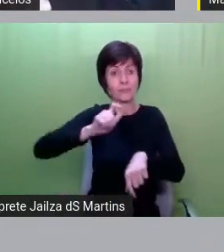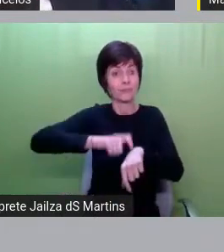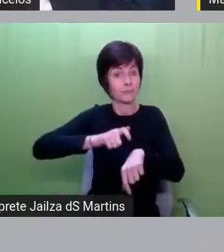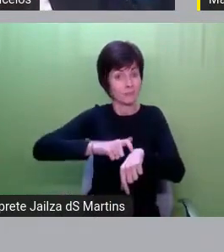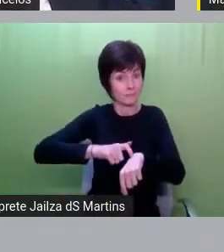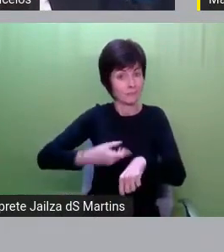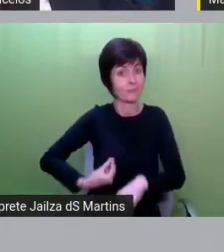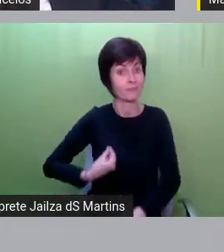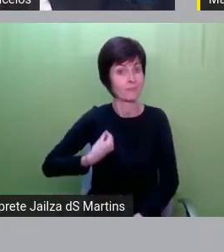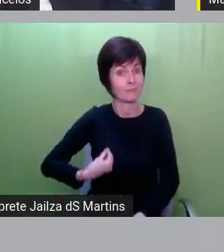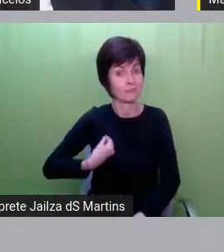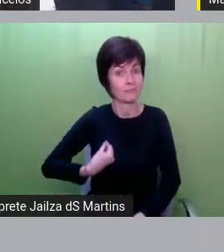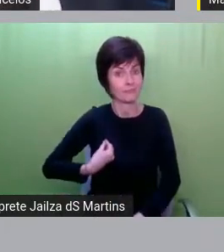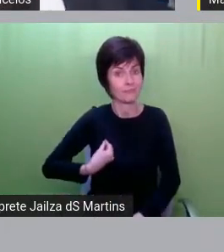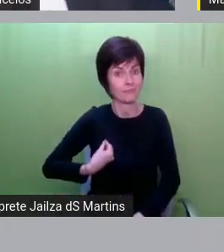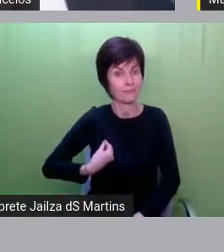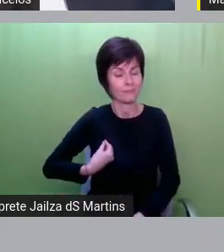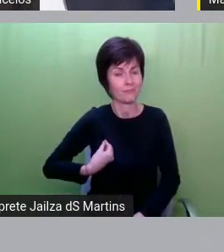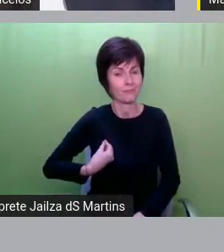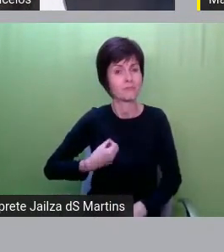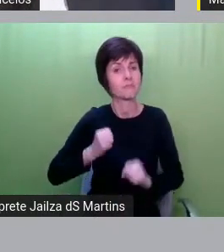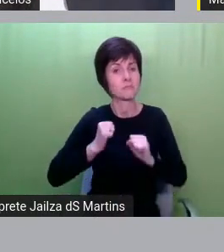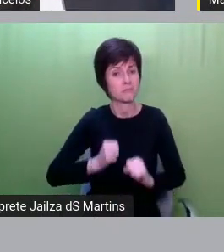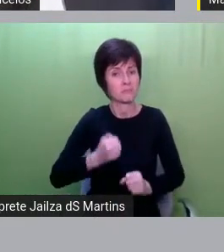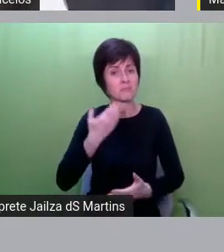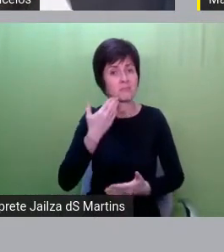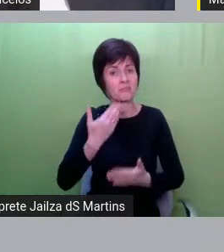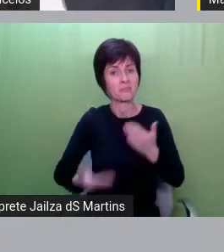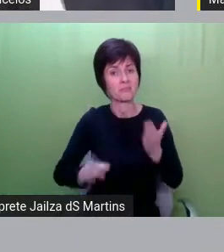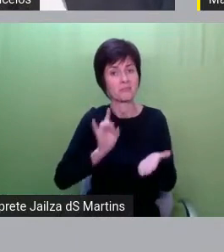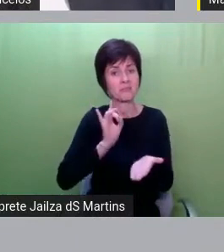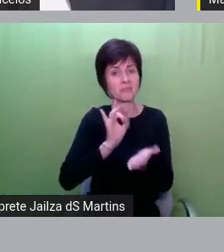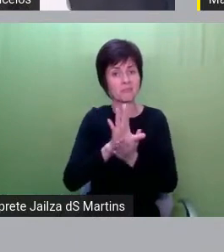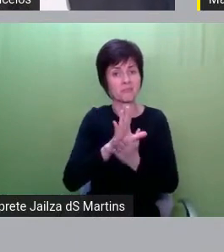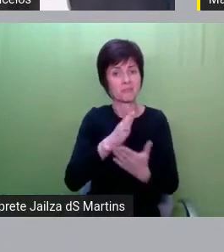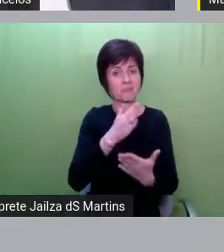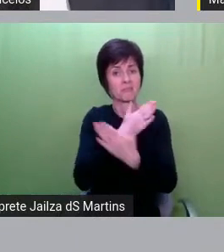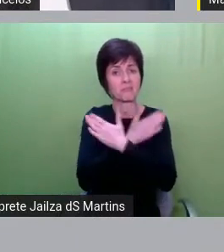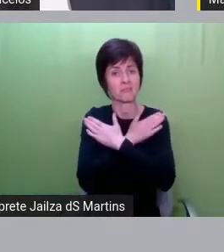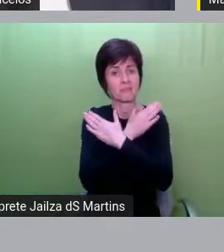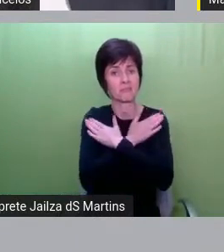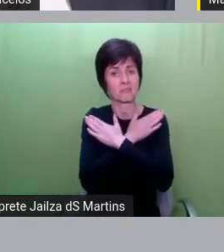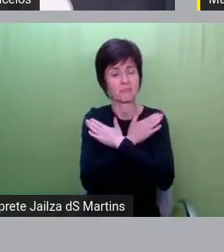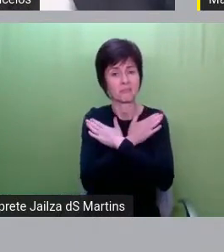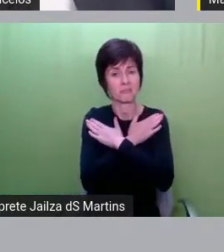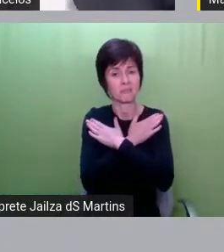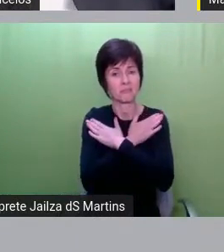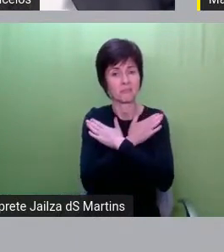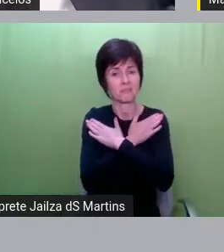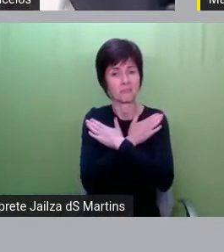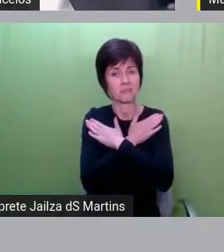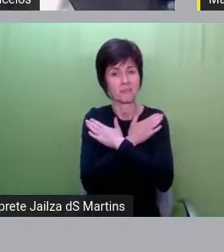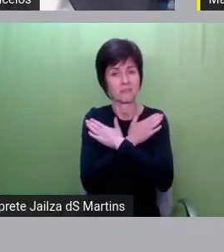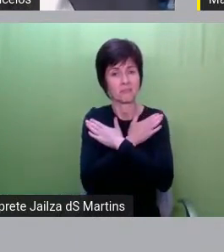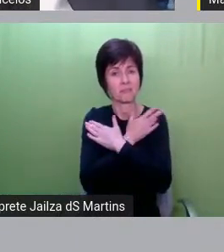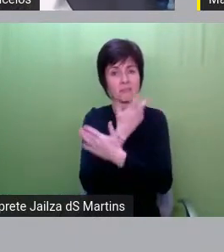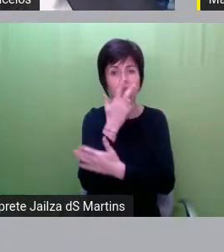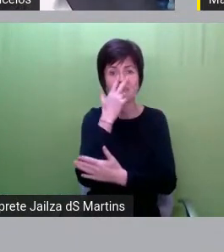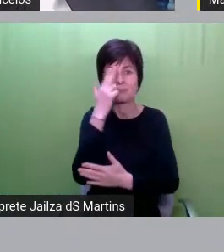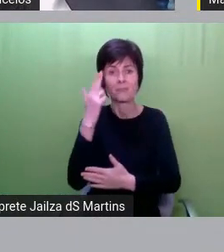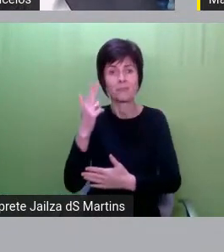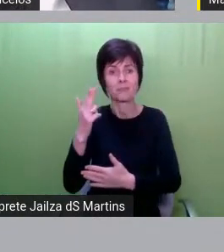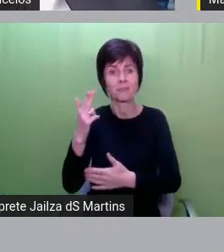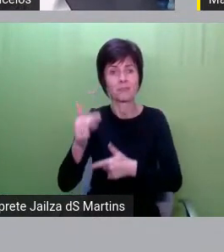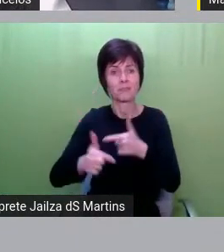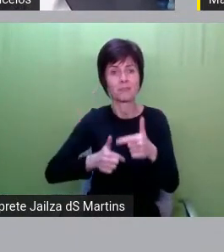situação que venha a passar pelos mesmos desafios que está passando o servidor